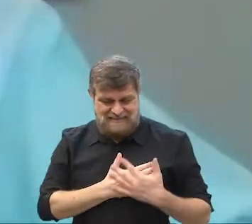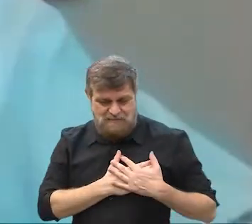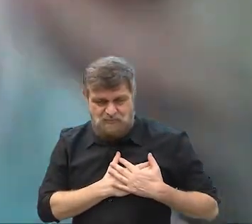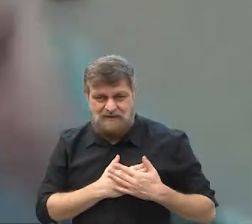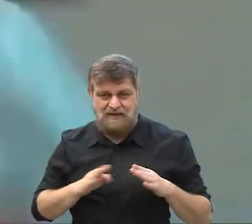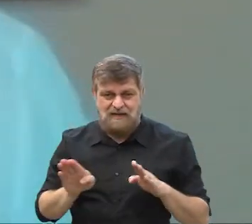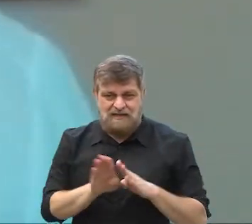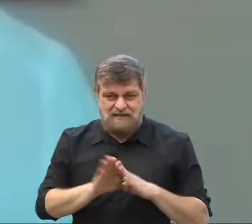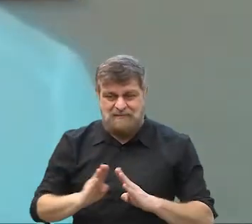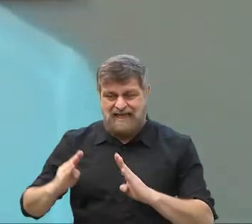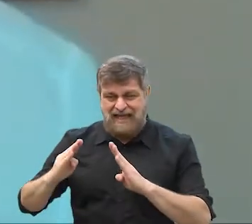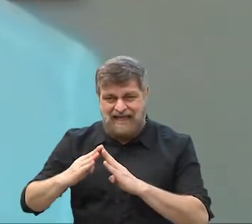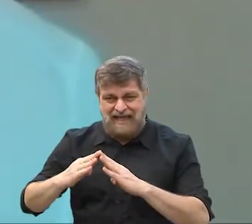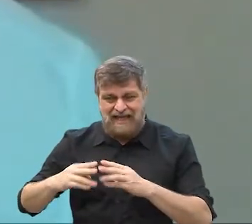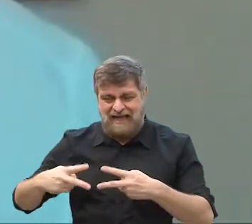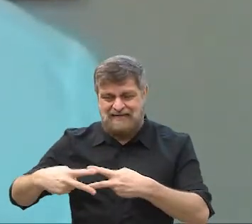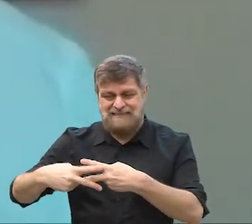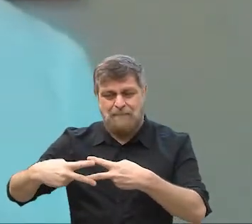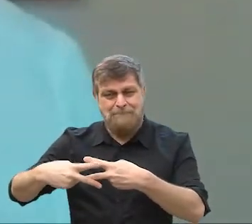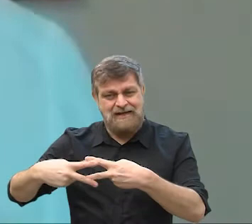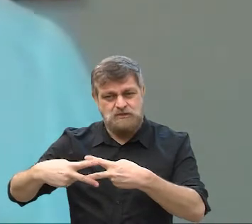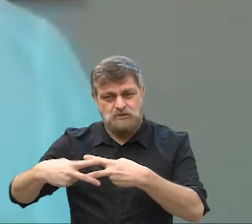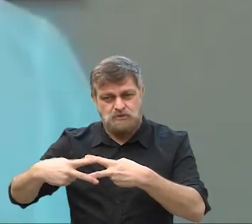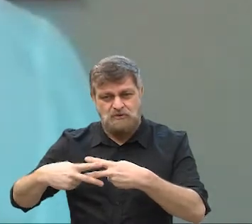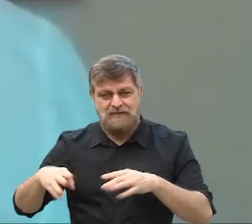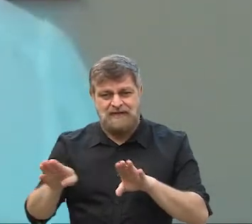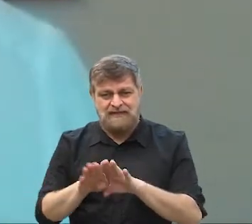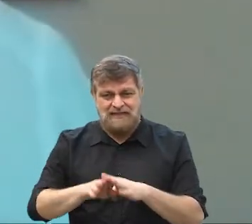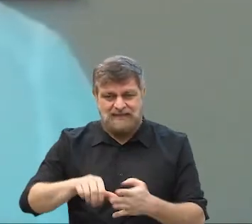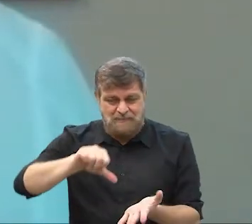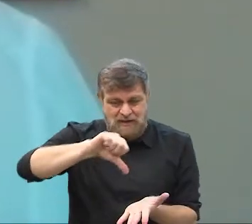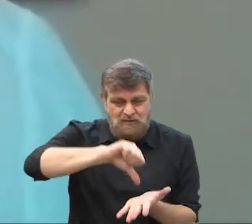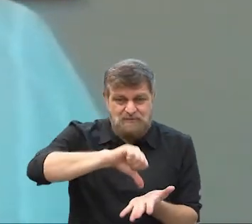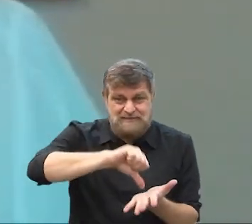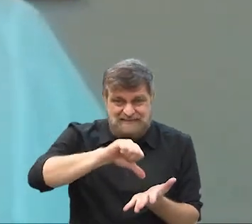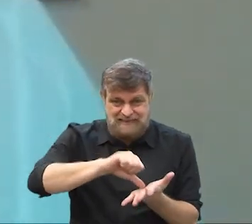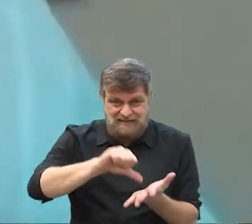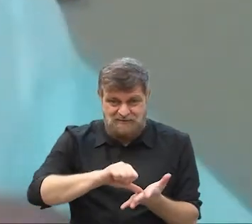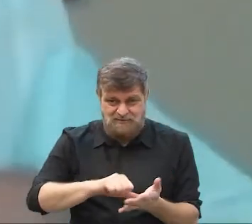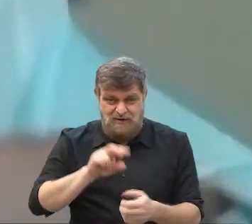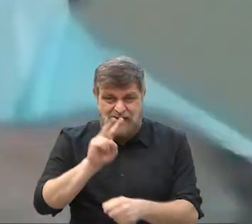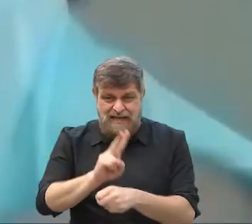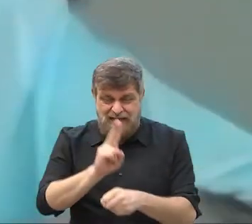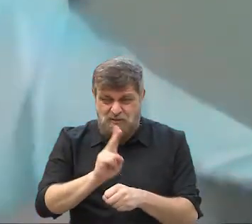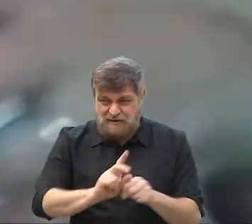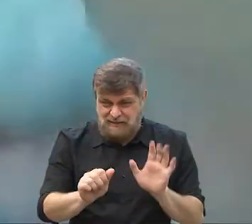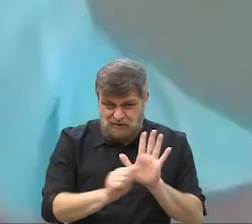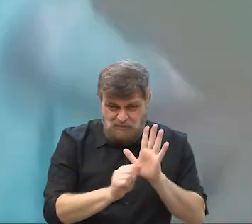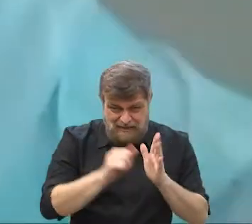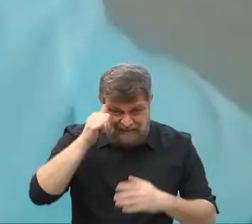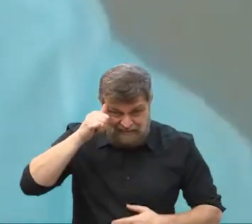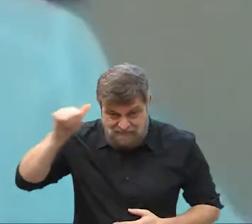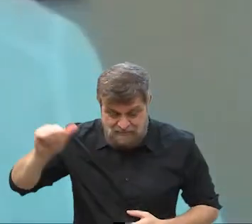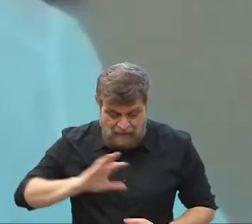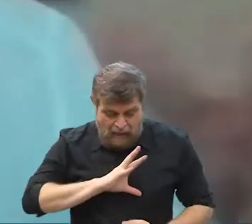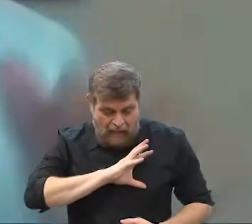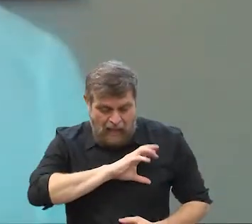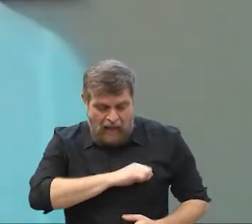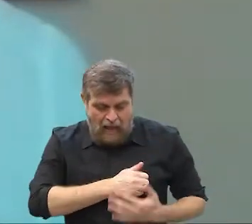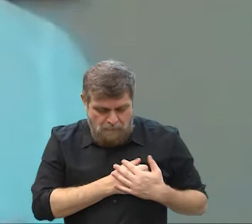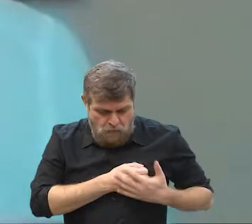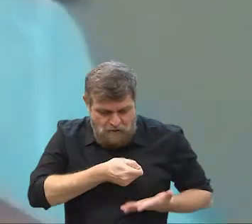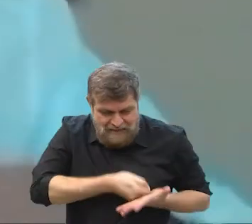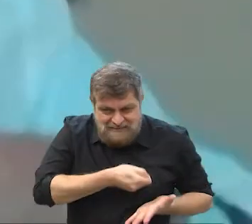Casa Maçônica fica ali, o Amor Exigente, a sede fica ali. Então, tem 2 centros espíritas